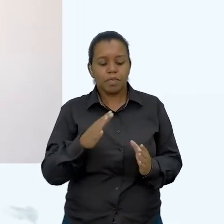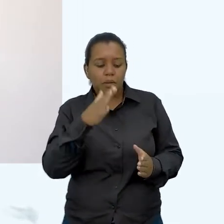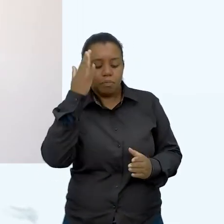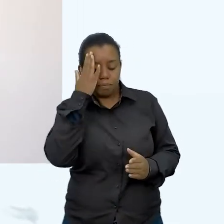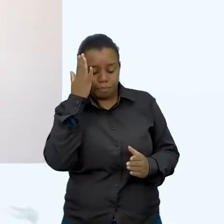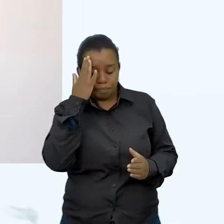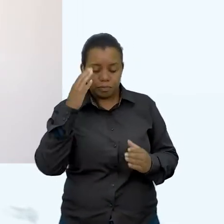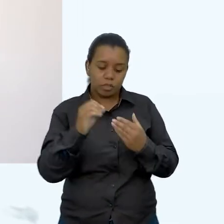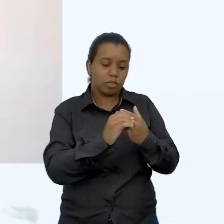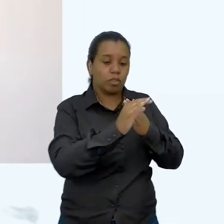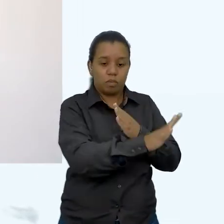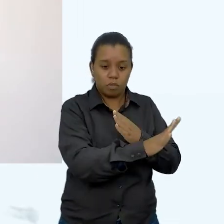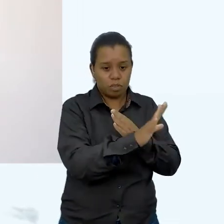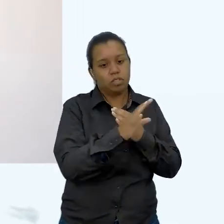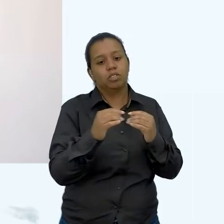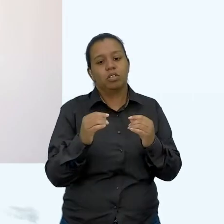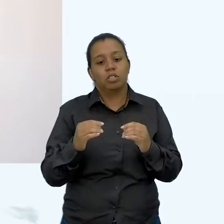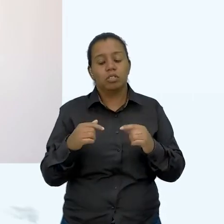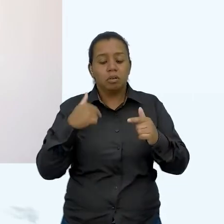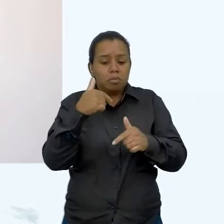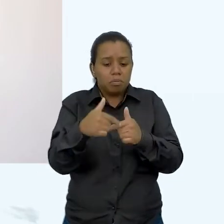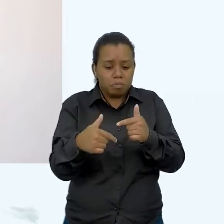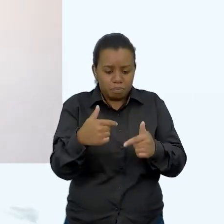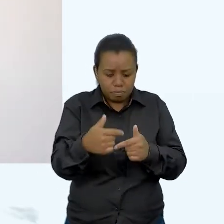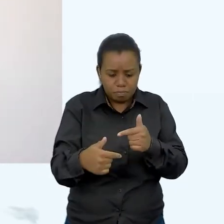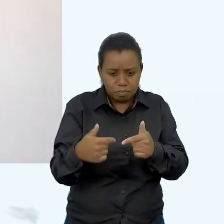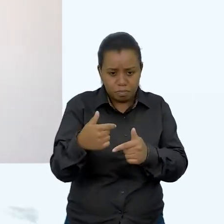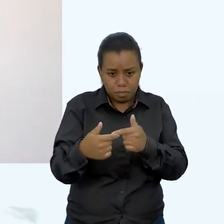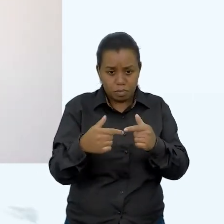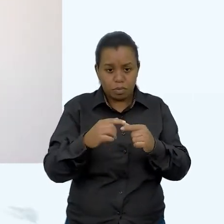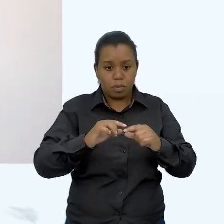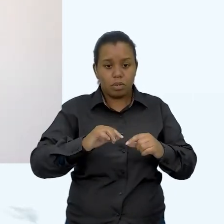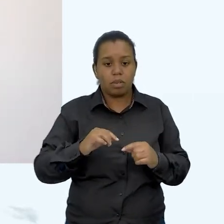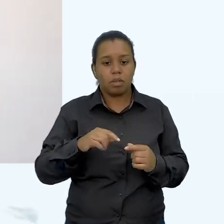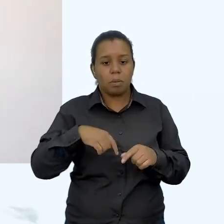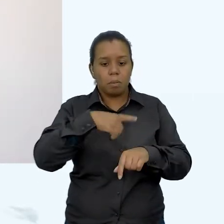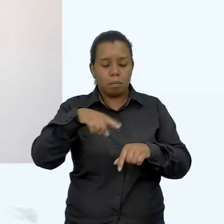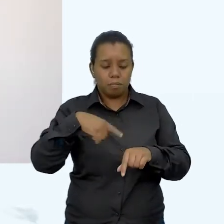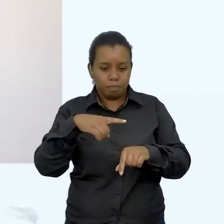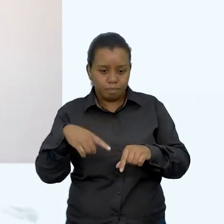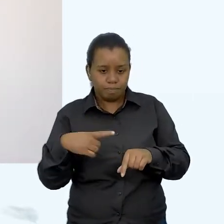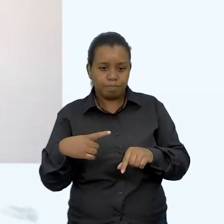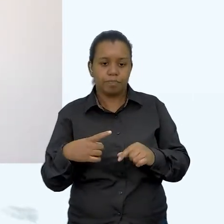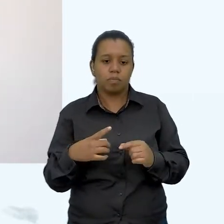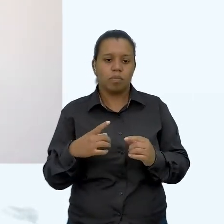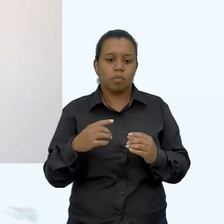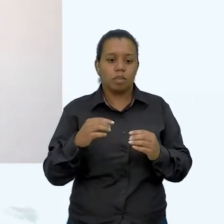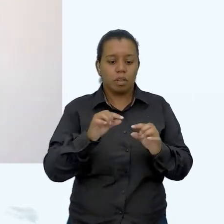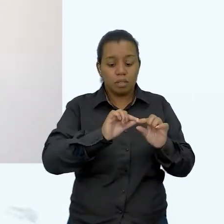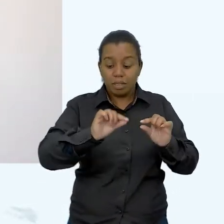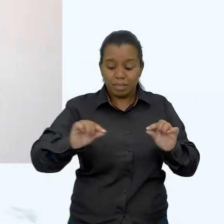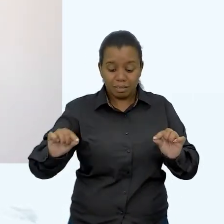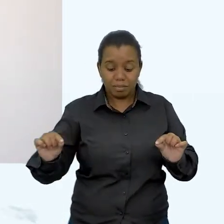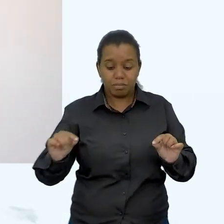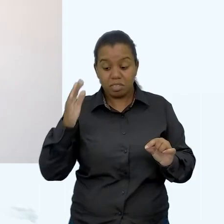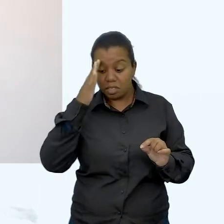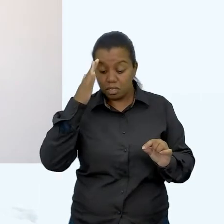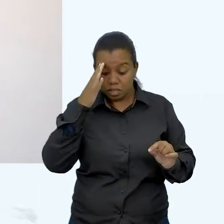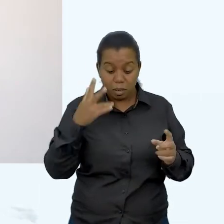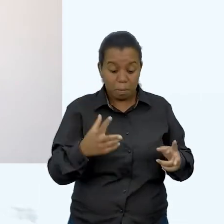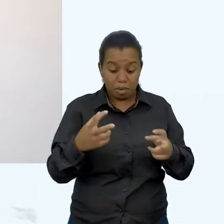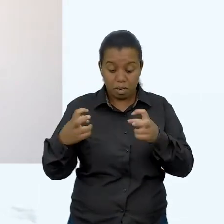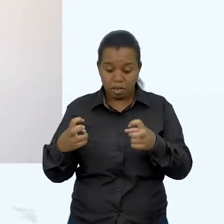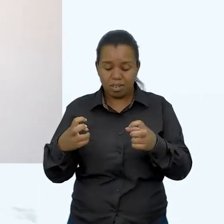da fuga de corrente, porque ele trabalha, né, ele é feito para trabalhar e detectar a fuga de corrente. Então, quando tem uma fuga de corrente,